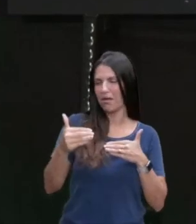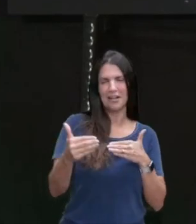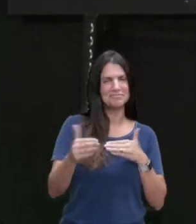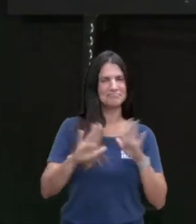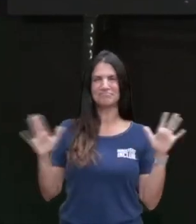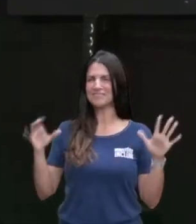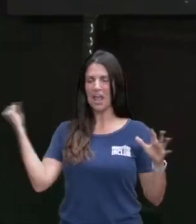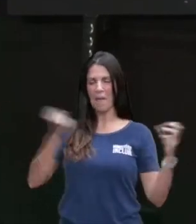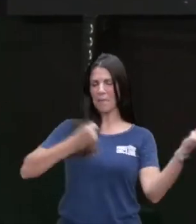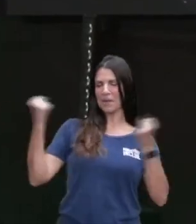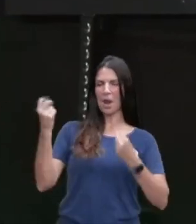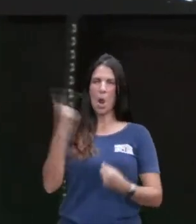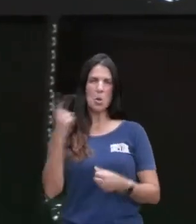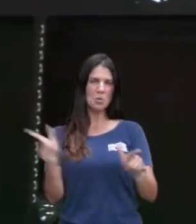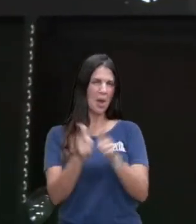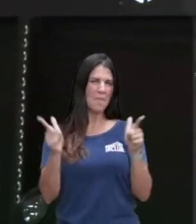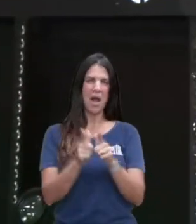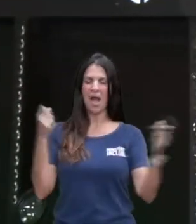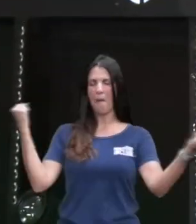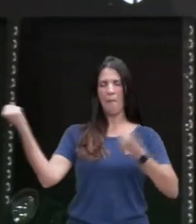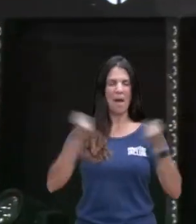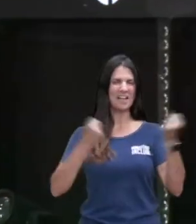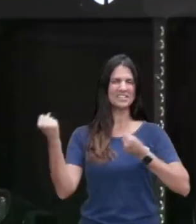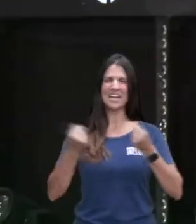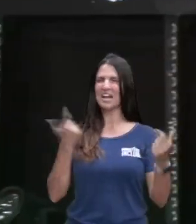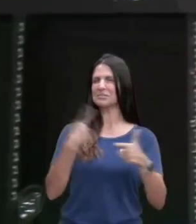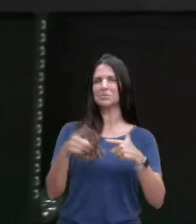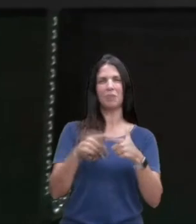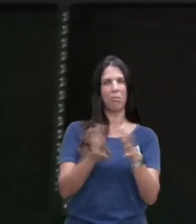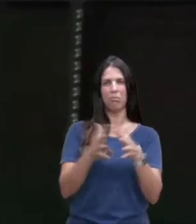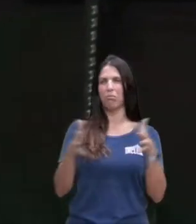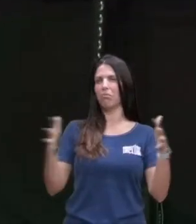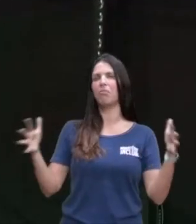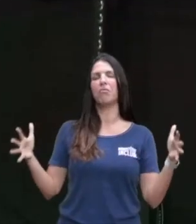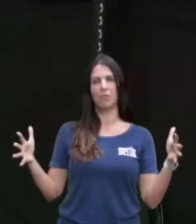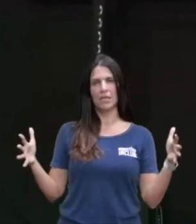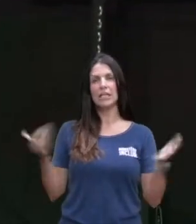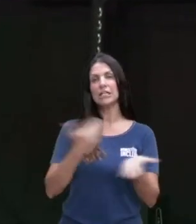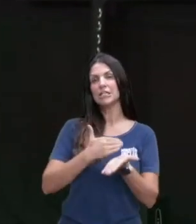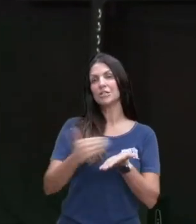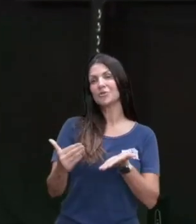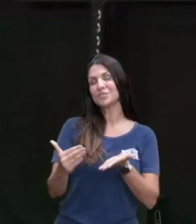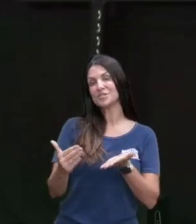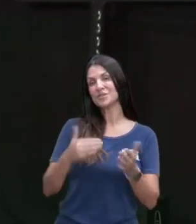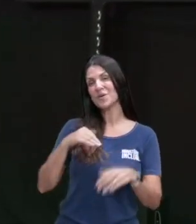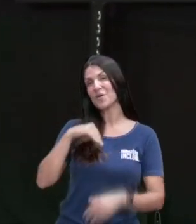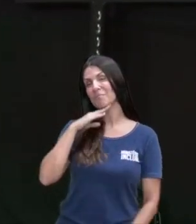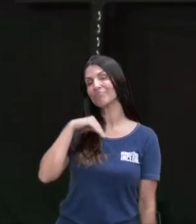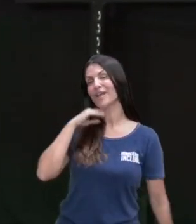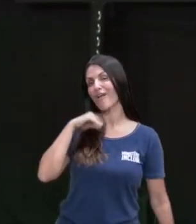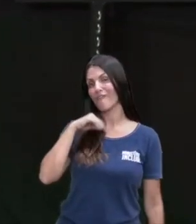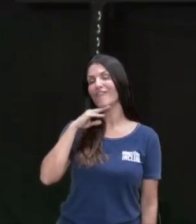queria matar o Jacó o Jacó teve que fugir um problema tremendo que começou nessa conversa fiada